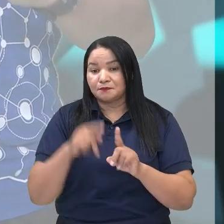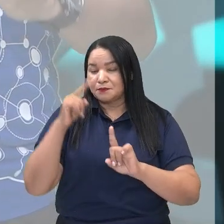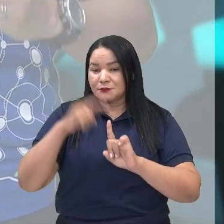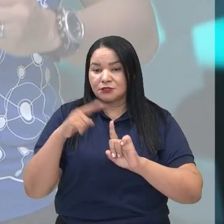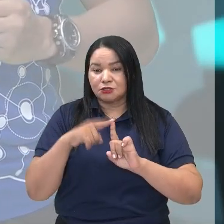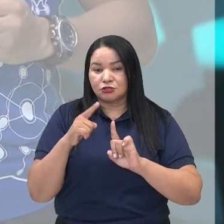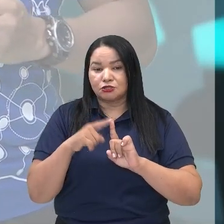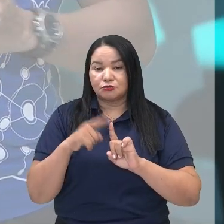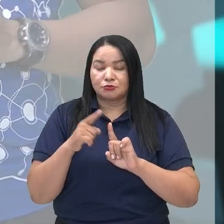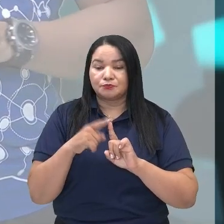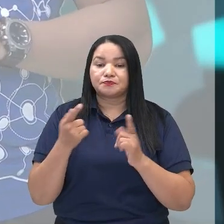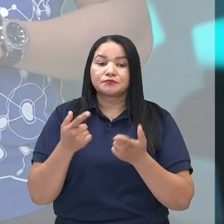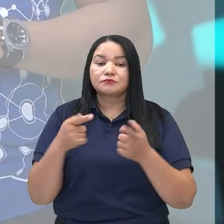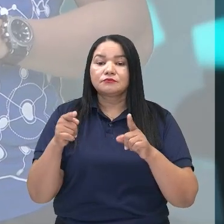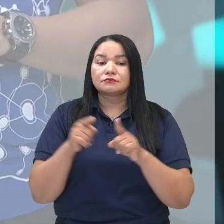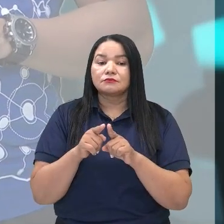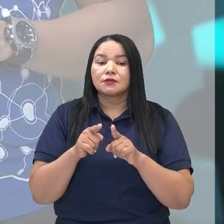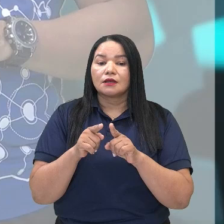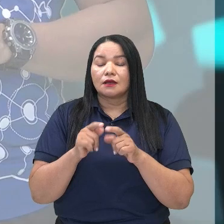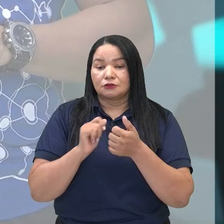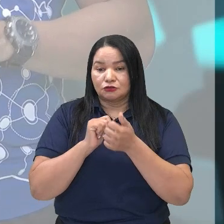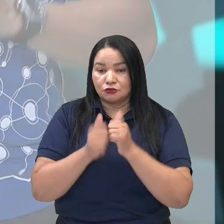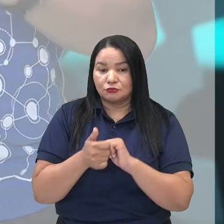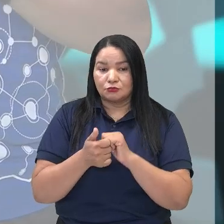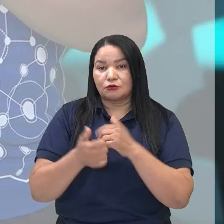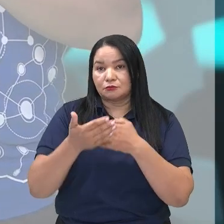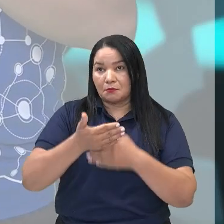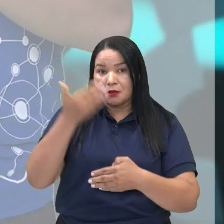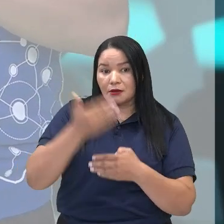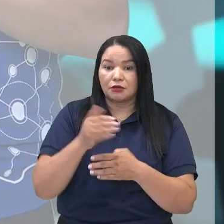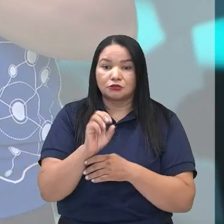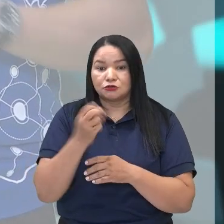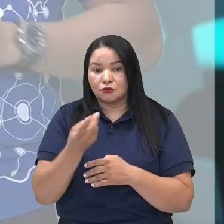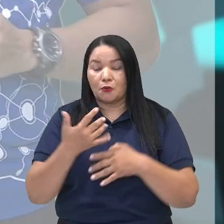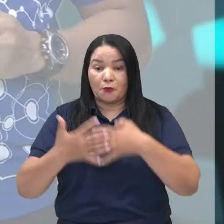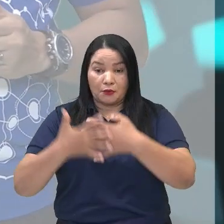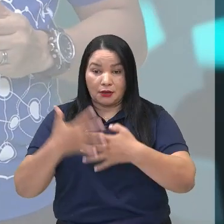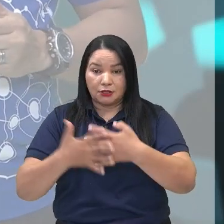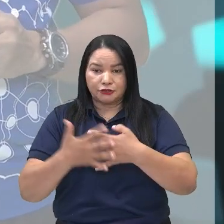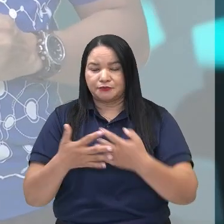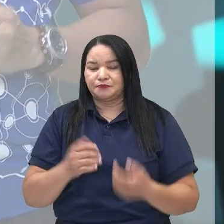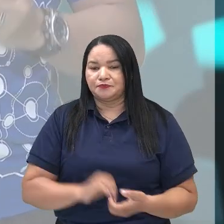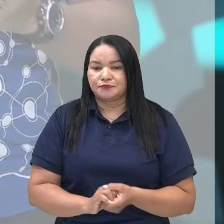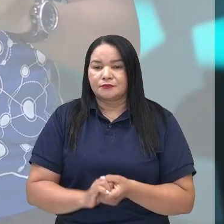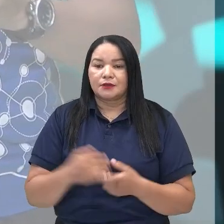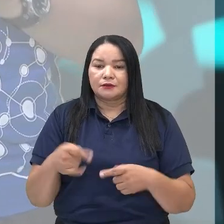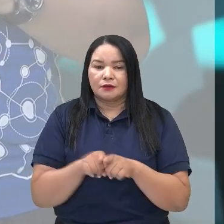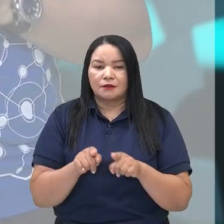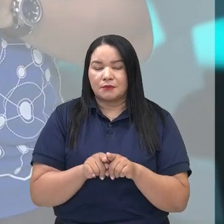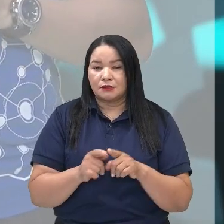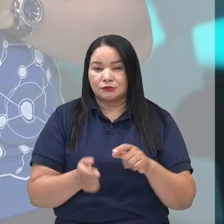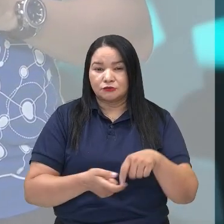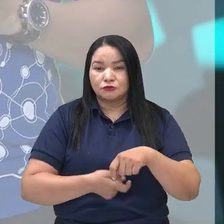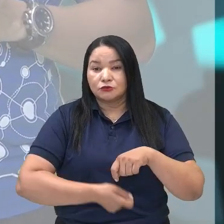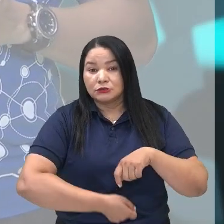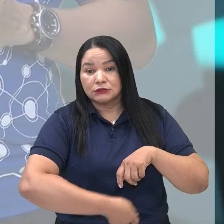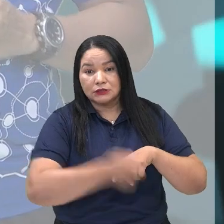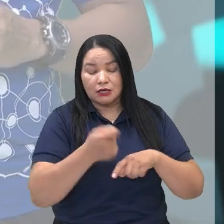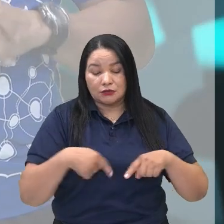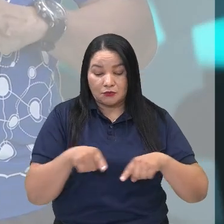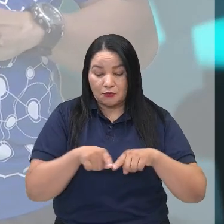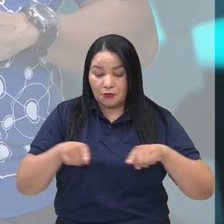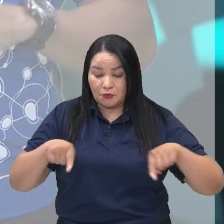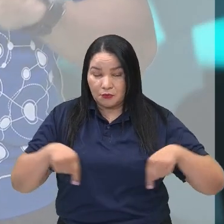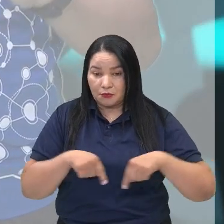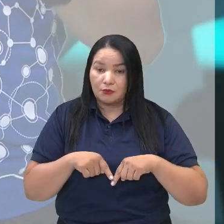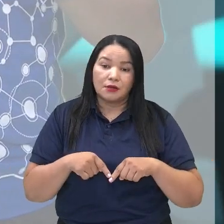parede divisória e rede, né? O esporte rede e parede. O saque ele é realizado a partir de uma área delimitada na quadra, que a